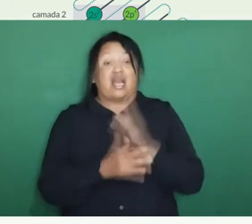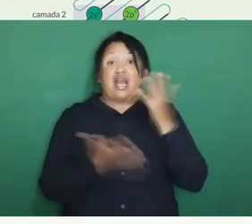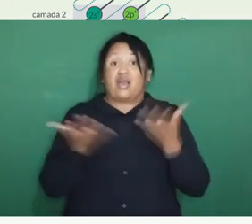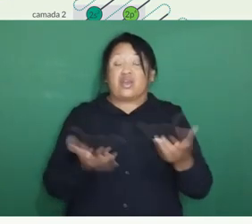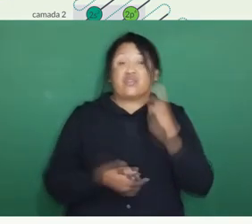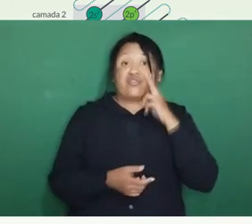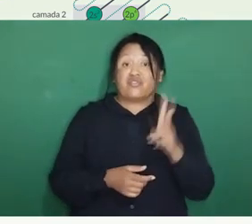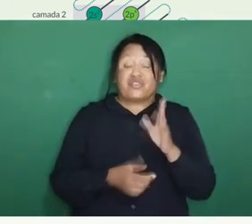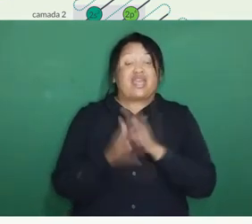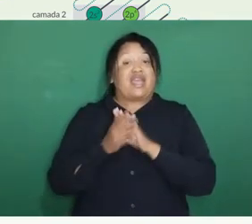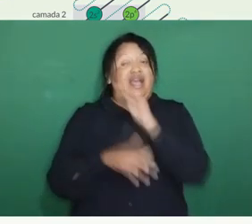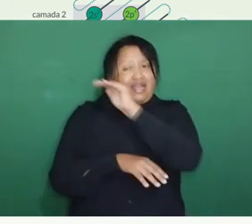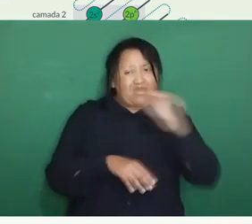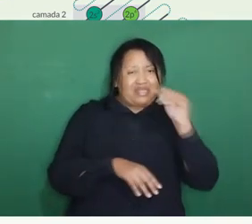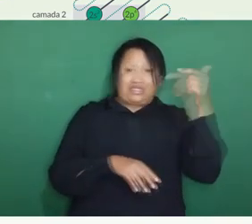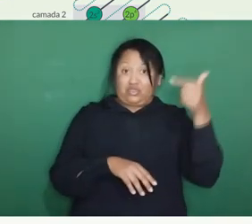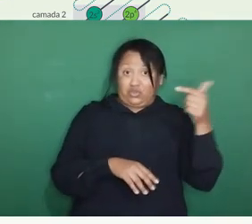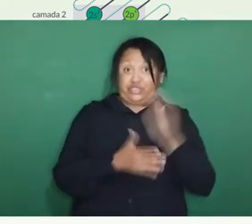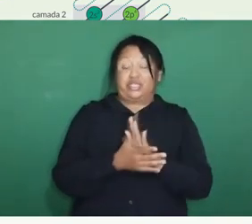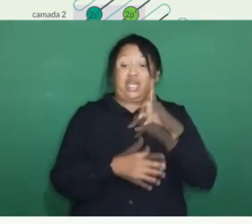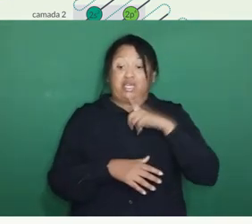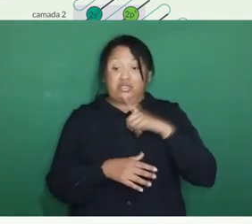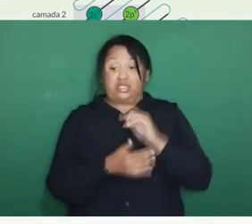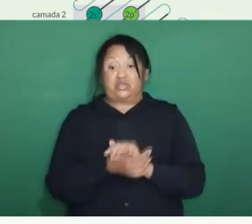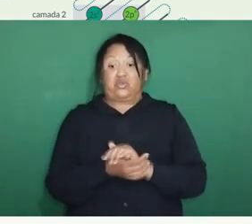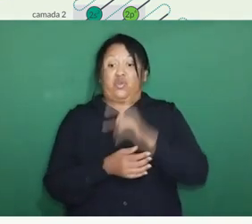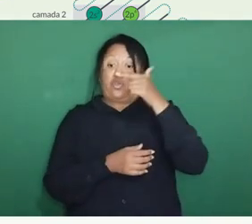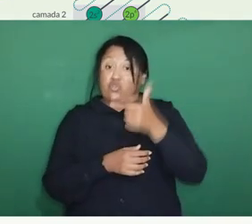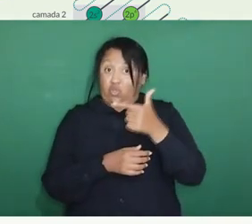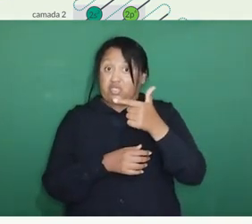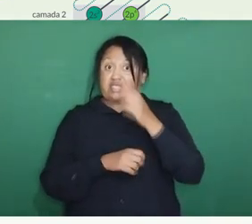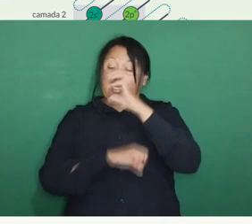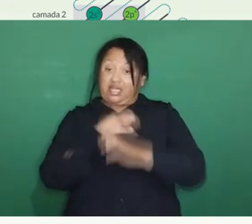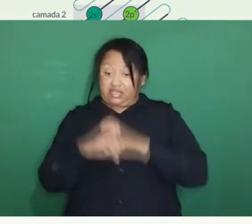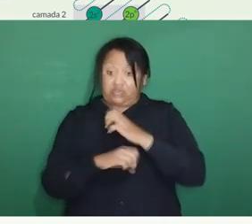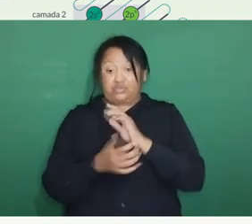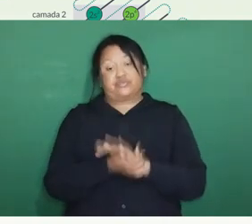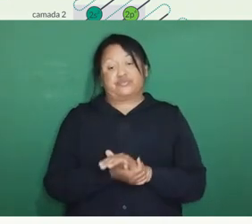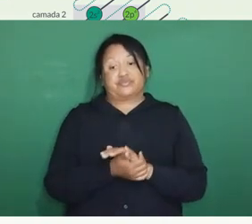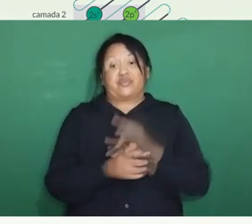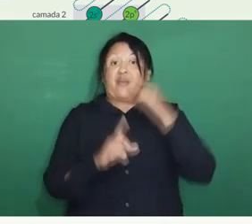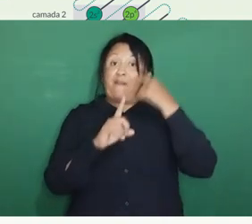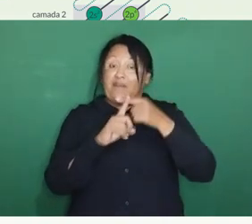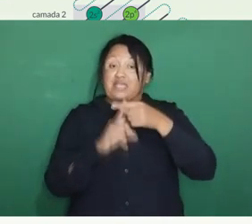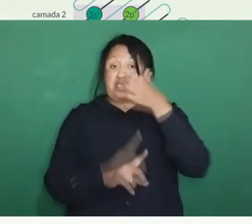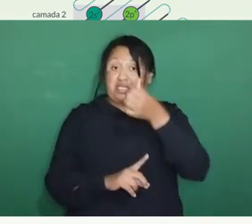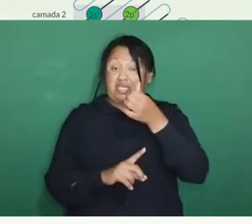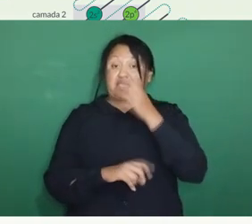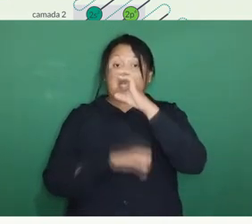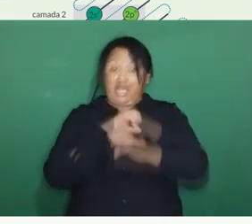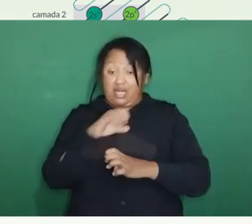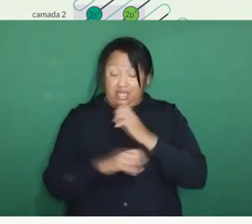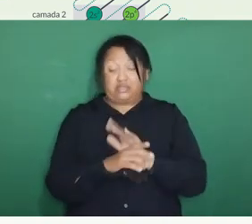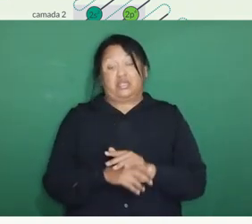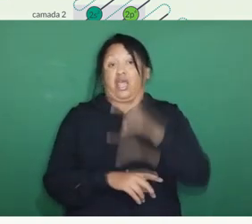vamos ver agora na camada 2 na camada 2 eu tenho aqui dois elétrons mais